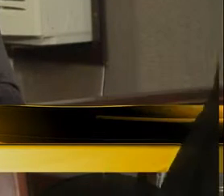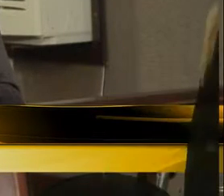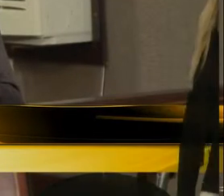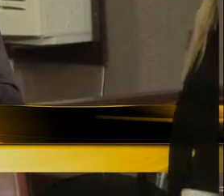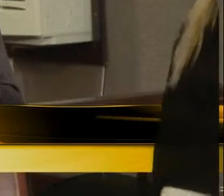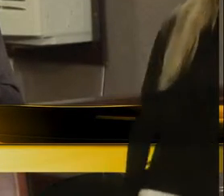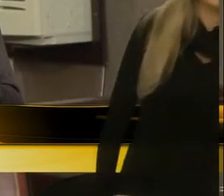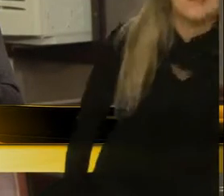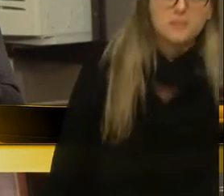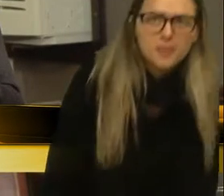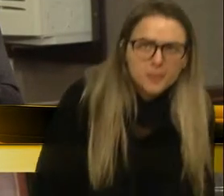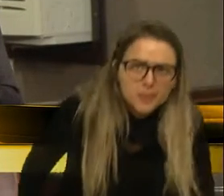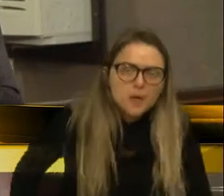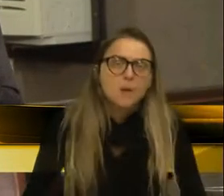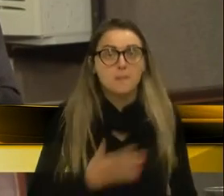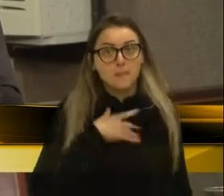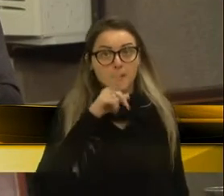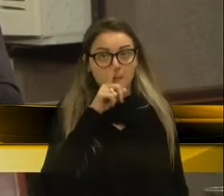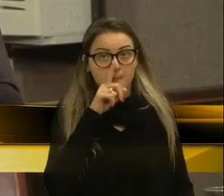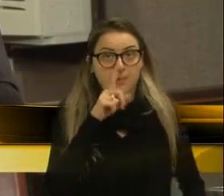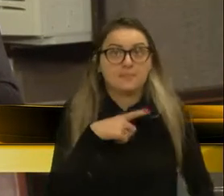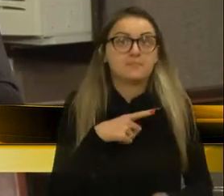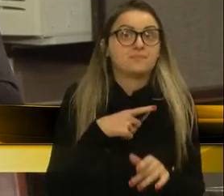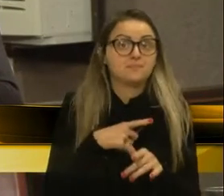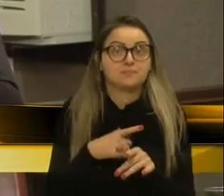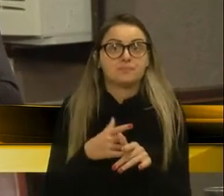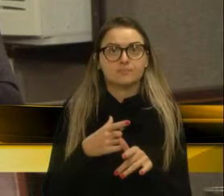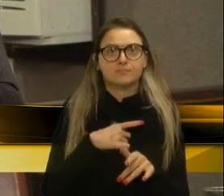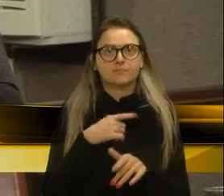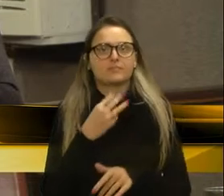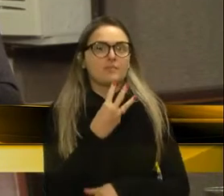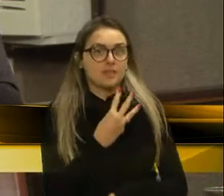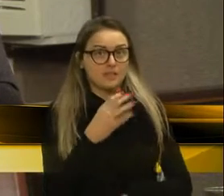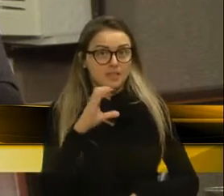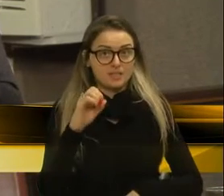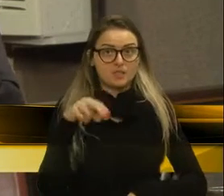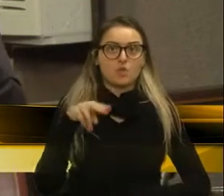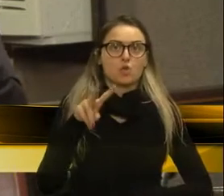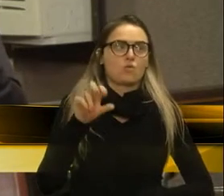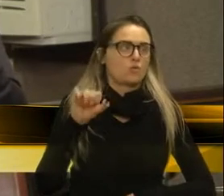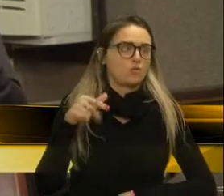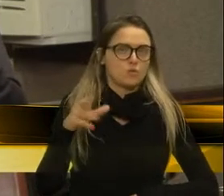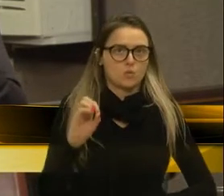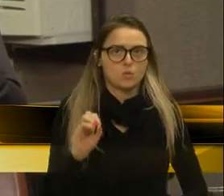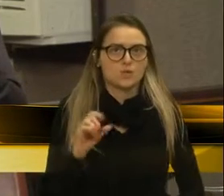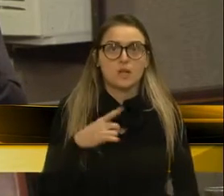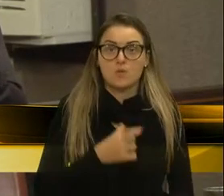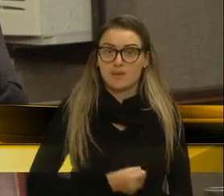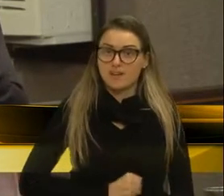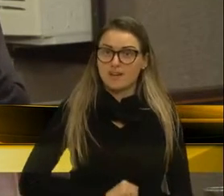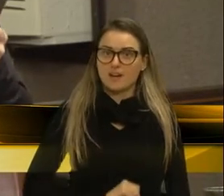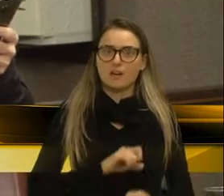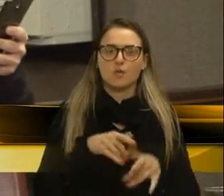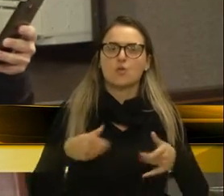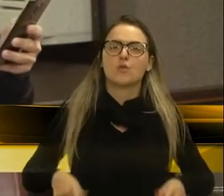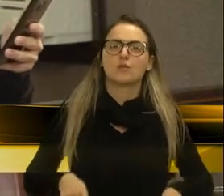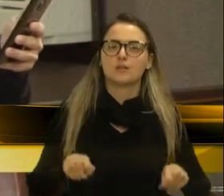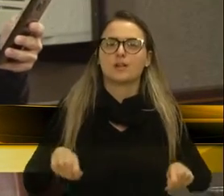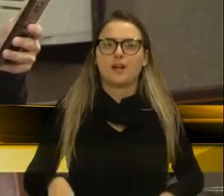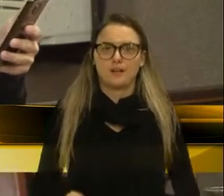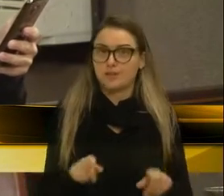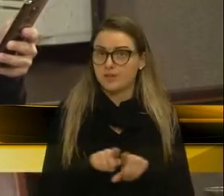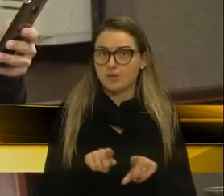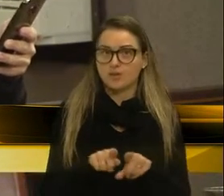de 3 convulsões e não foi atendida. Defecou na cadeira de rodas. Está aqui. E ela relata que todo